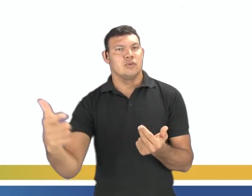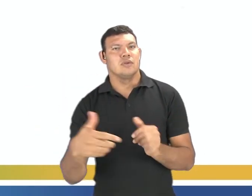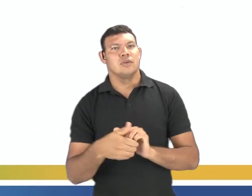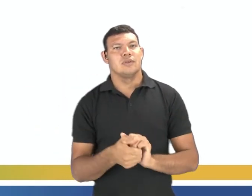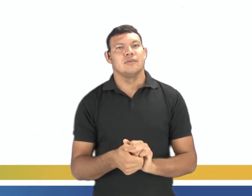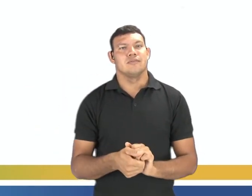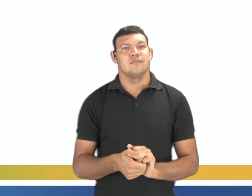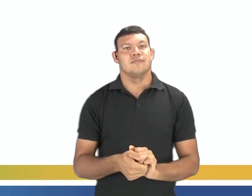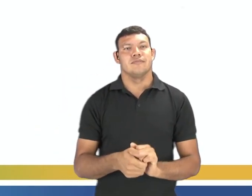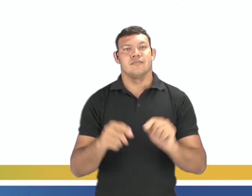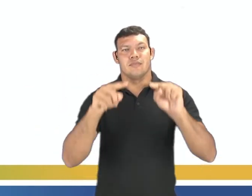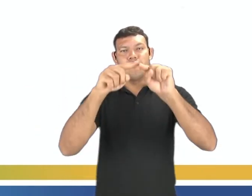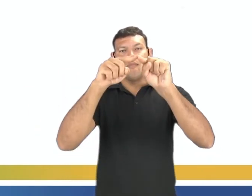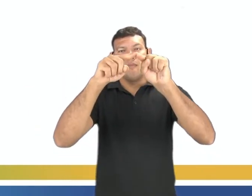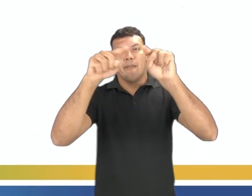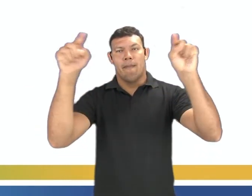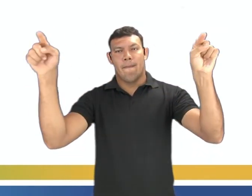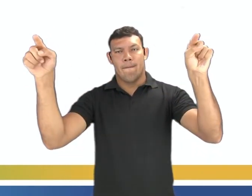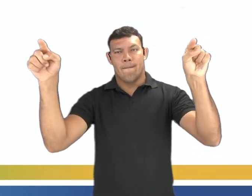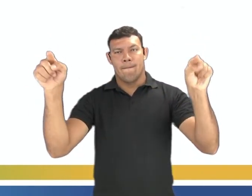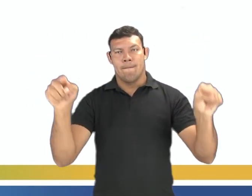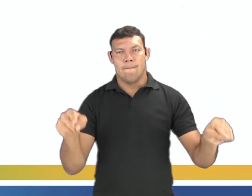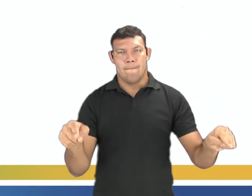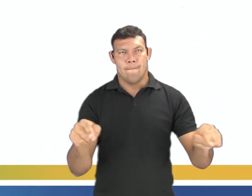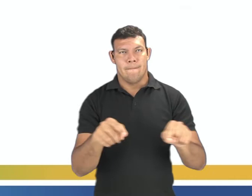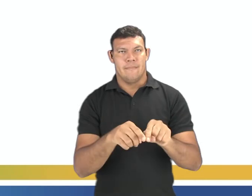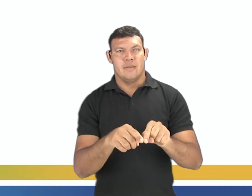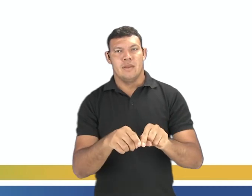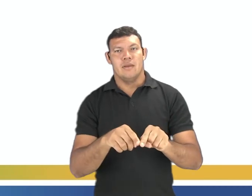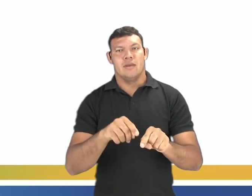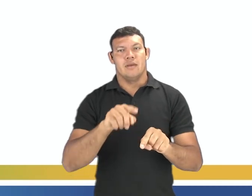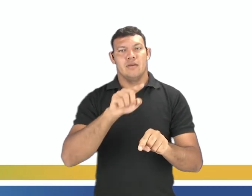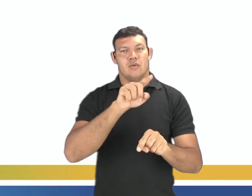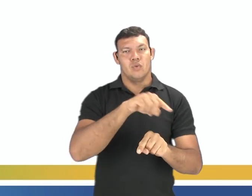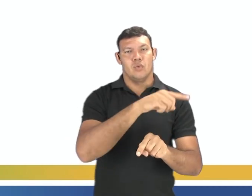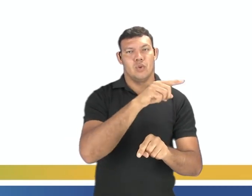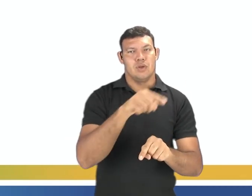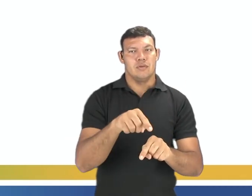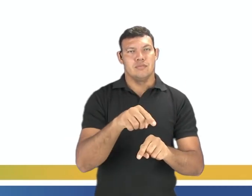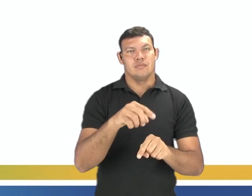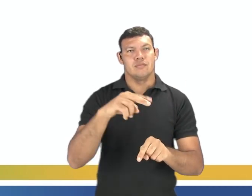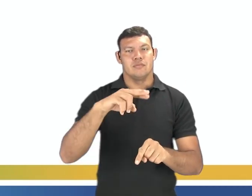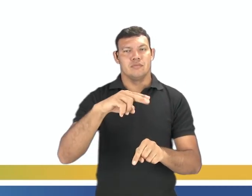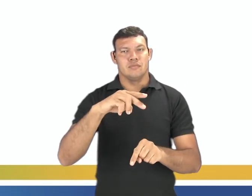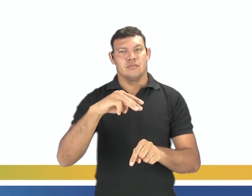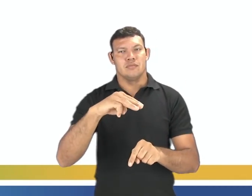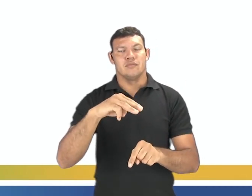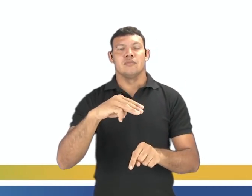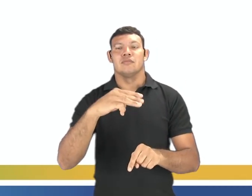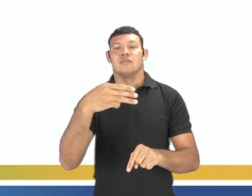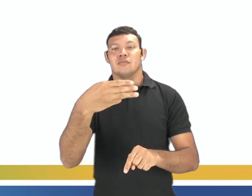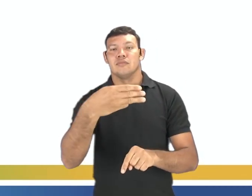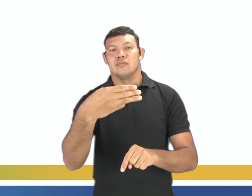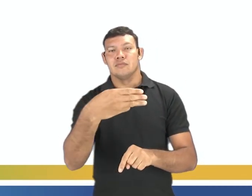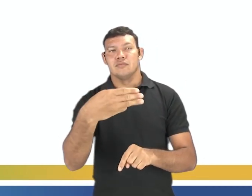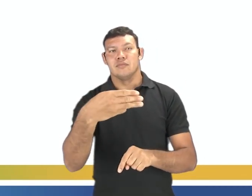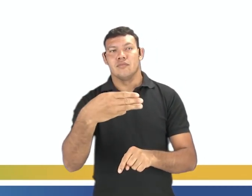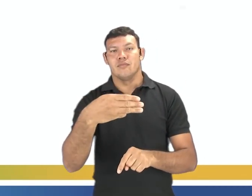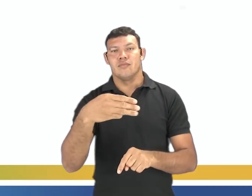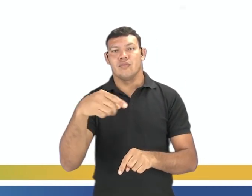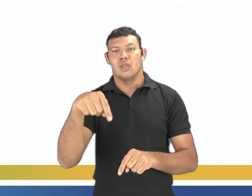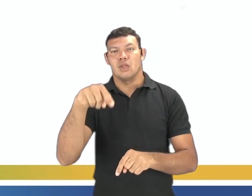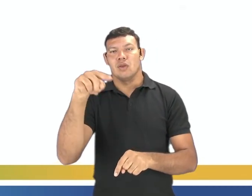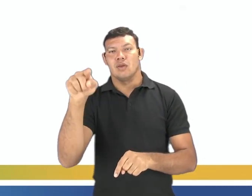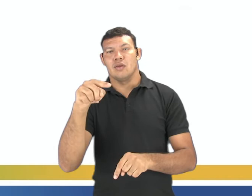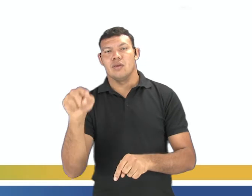observe na imagem quando nós temos dois planos e eles são coincidentes ou seja parecido